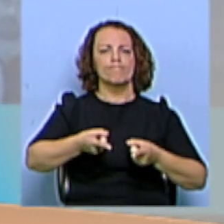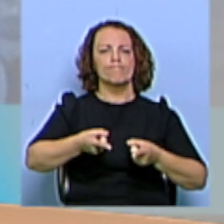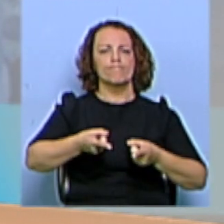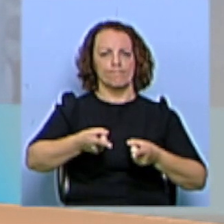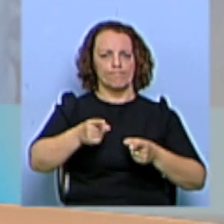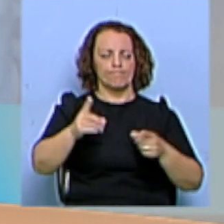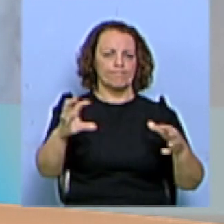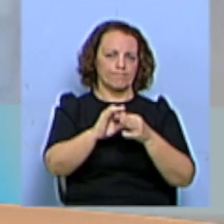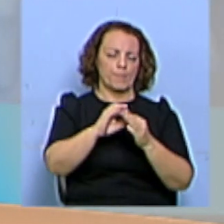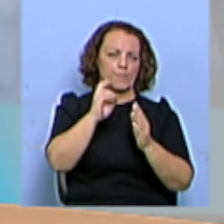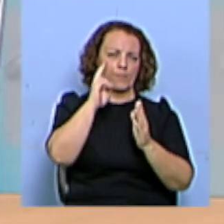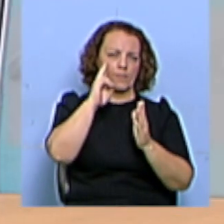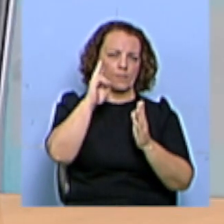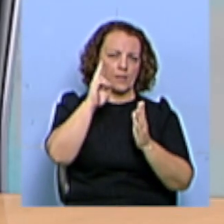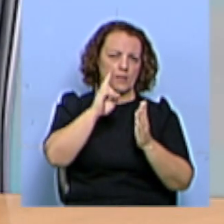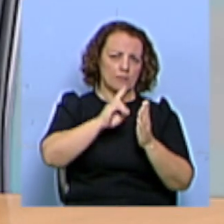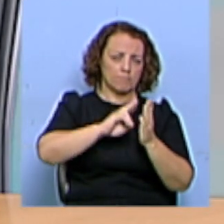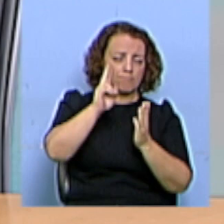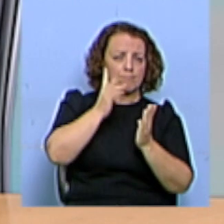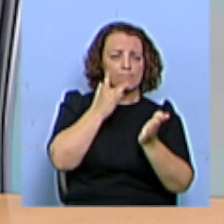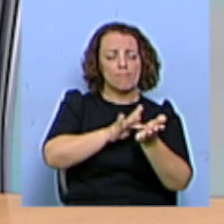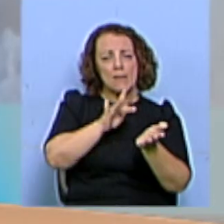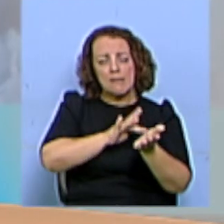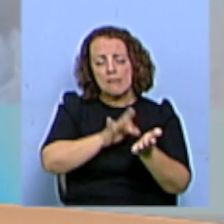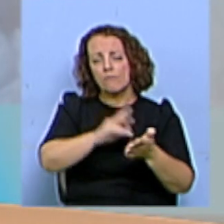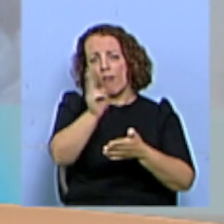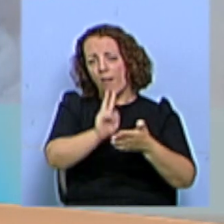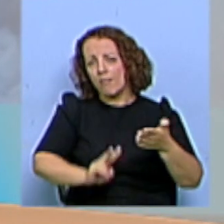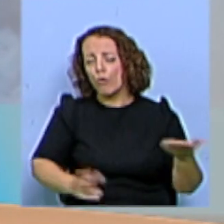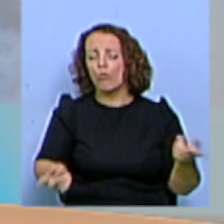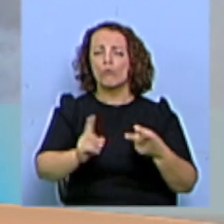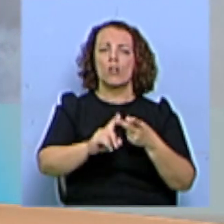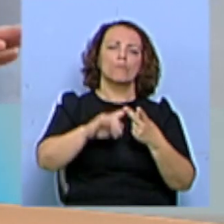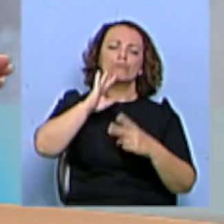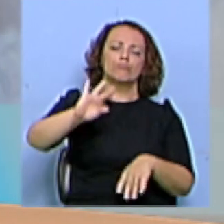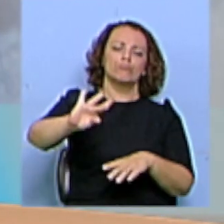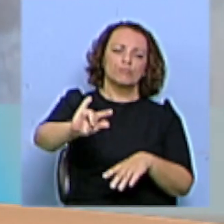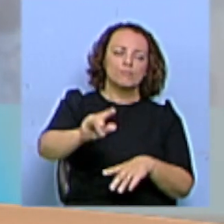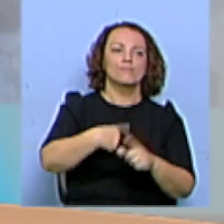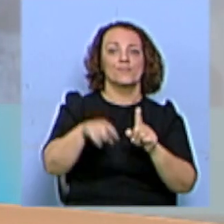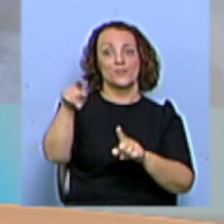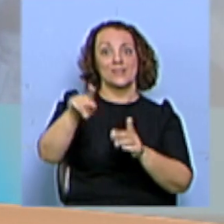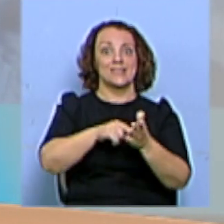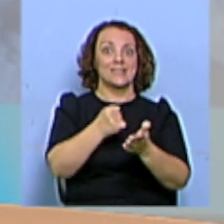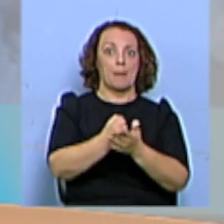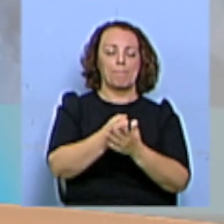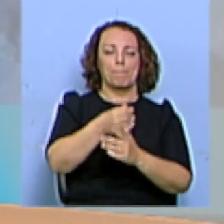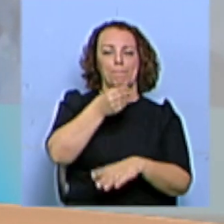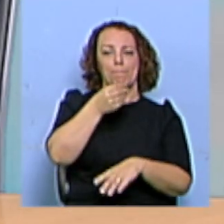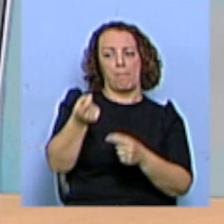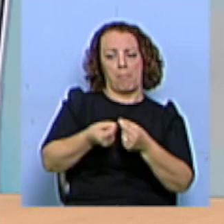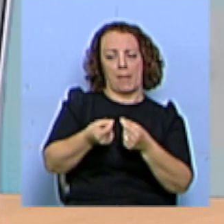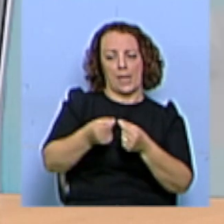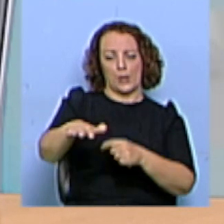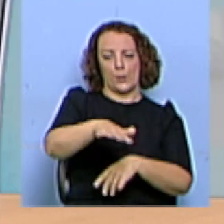talvez a leituras, a destinos. O Padre João Lourenço tem a Terra Santa sempre por perto, não é? Sim, tem perto.